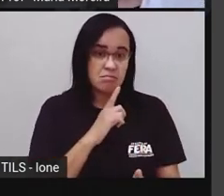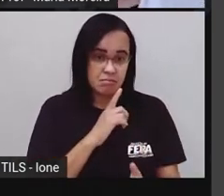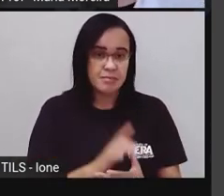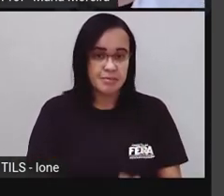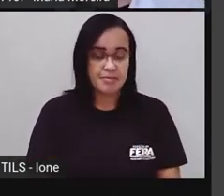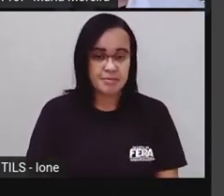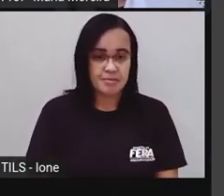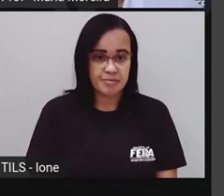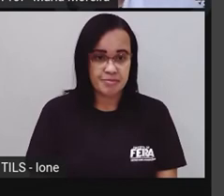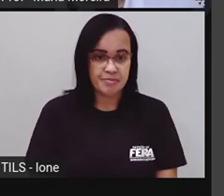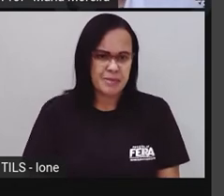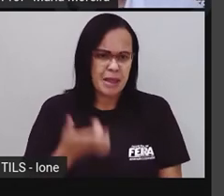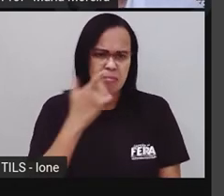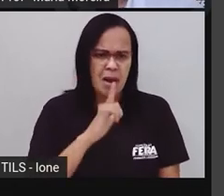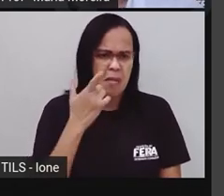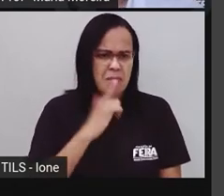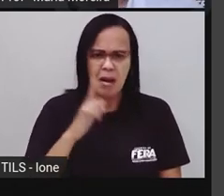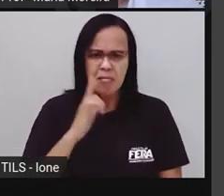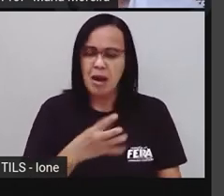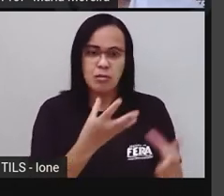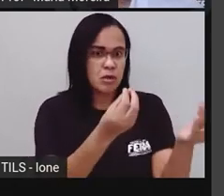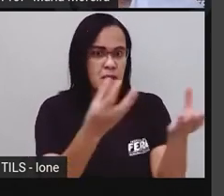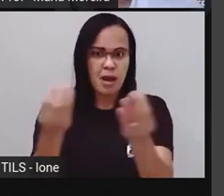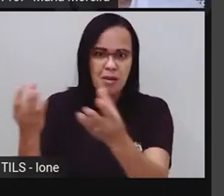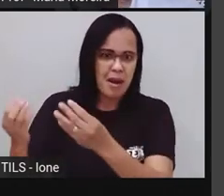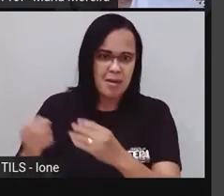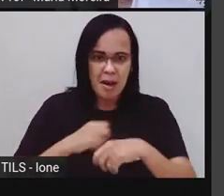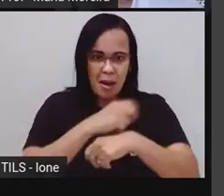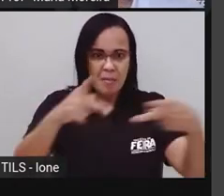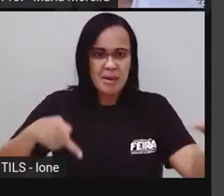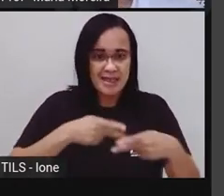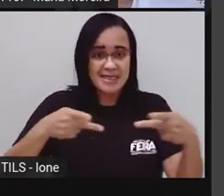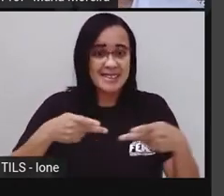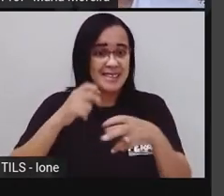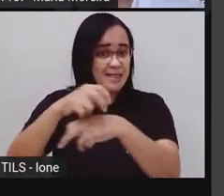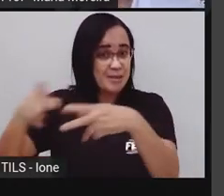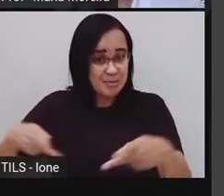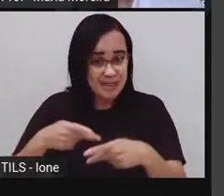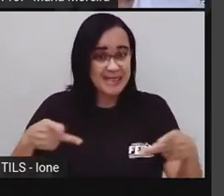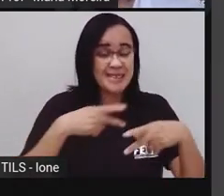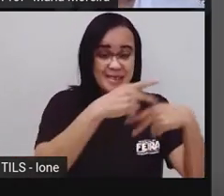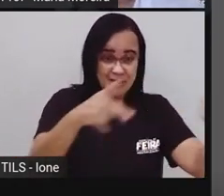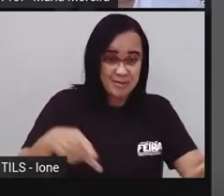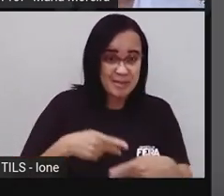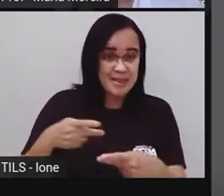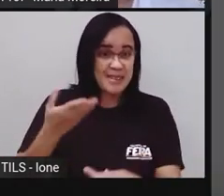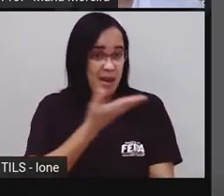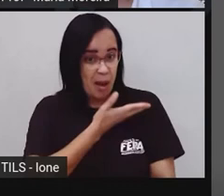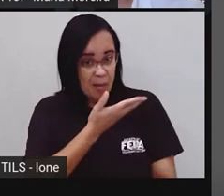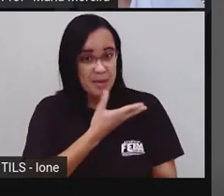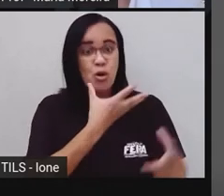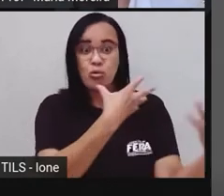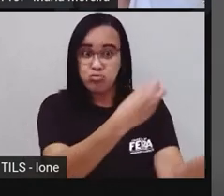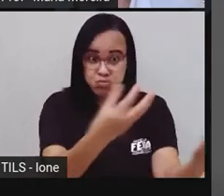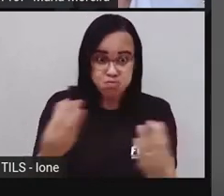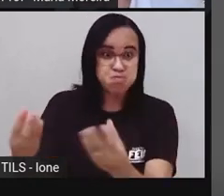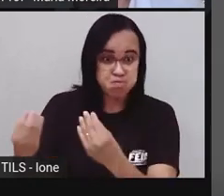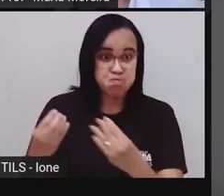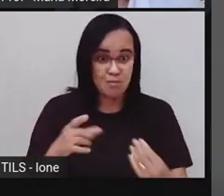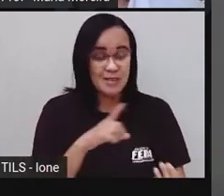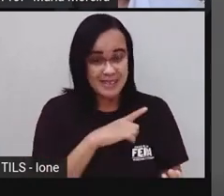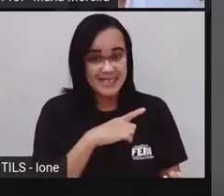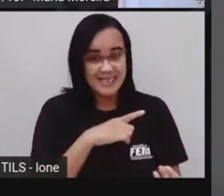morre e ganhou vários brindes né de seus amigos no final no final da festa